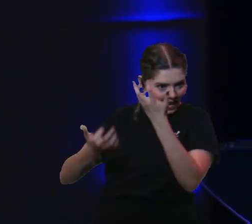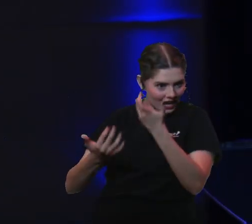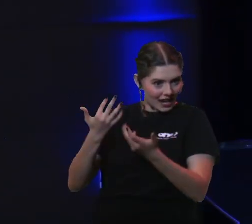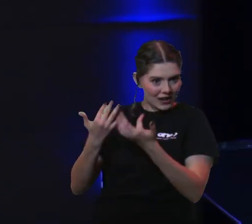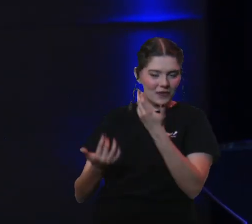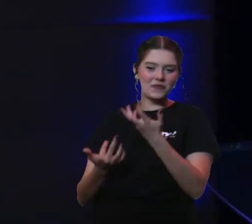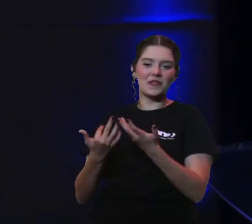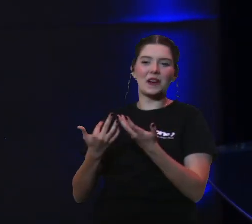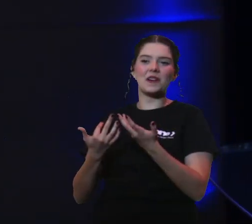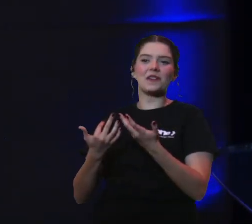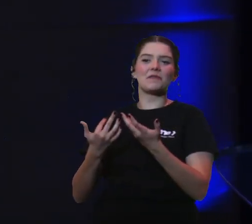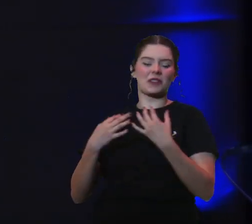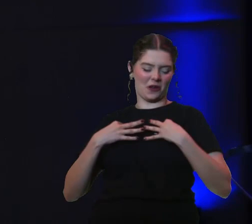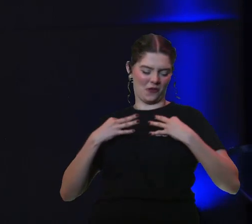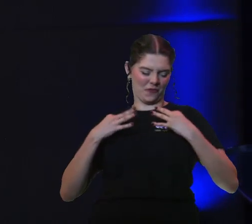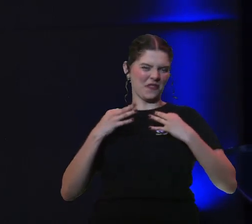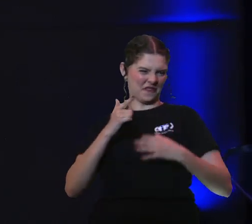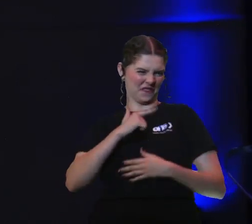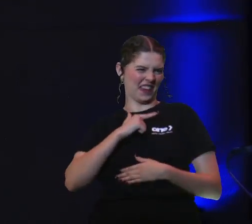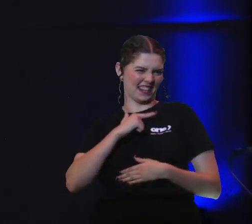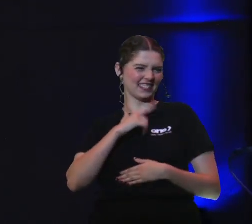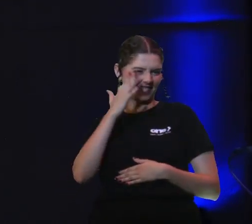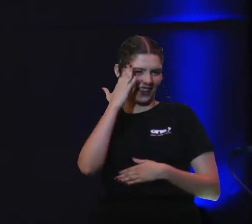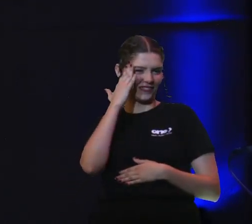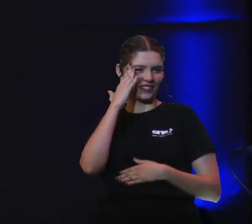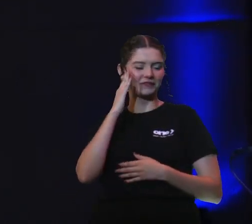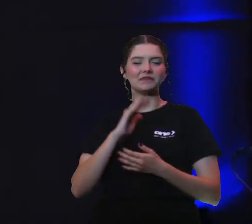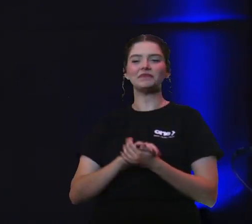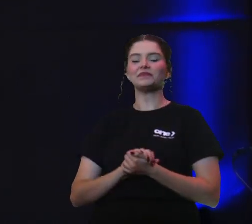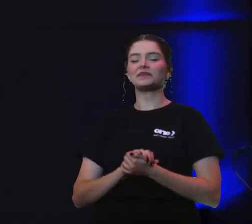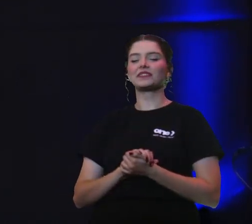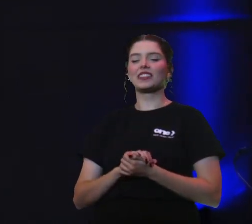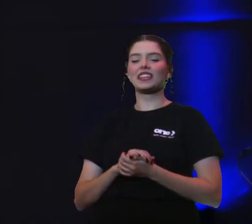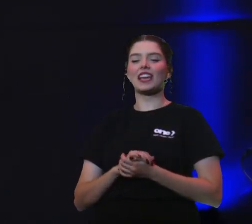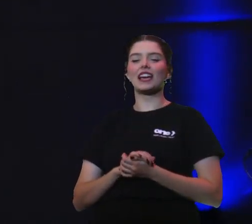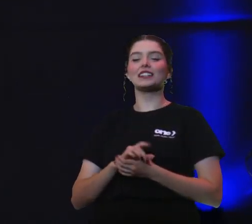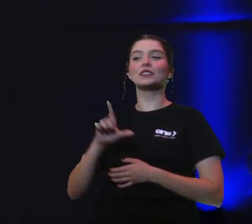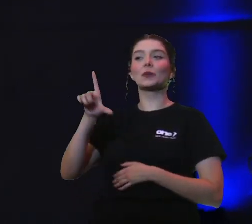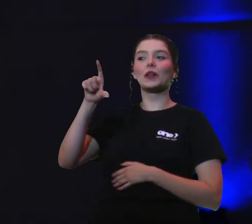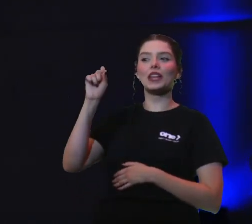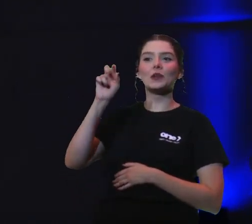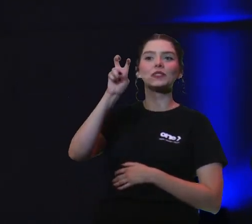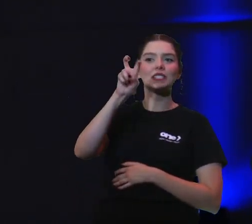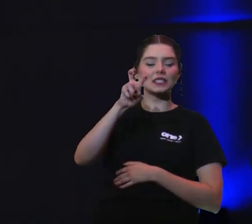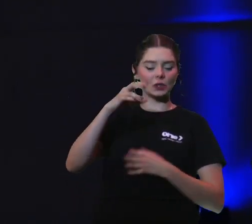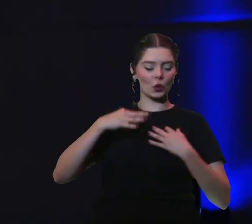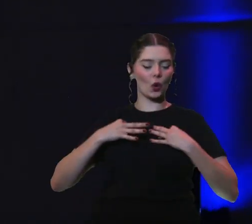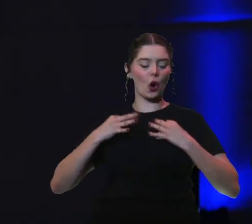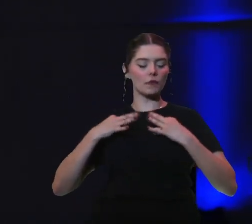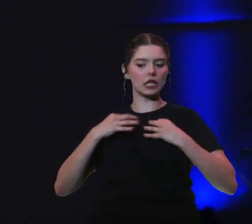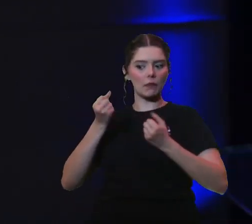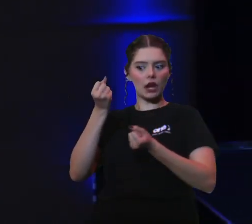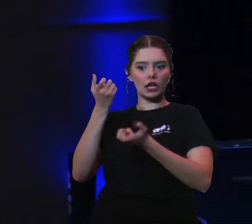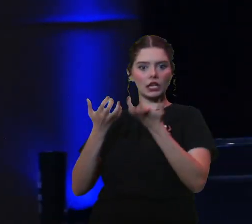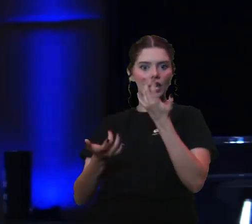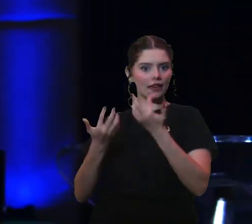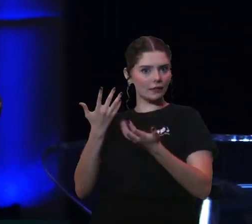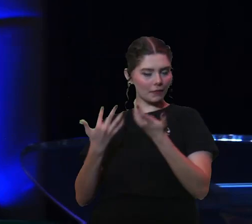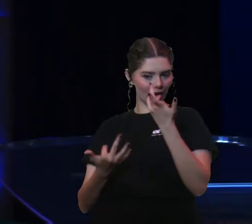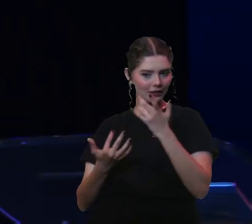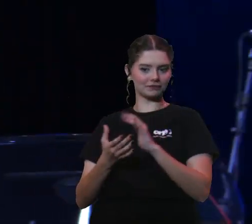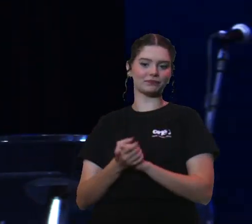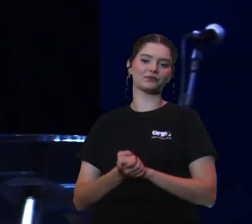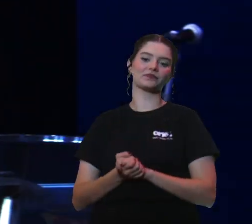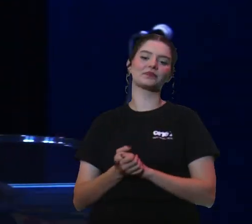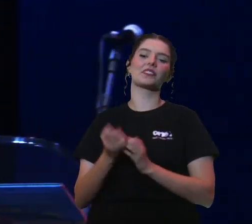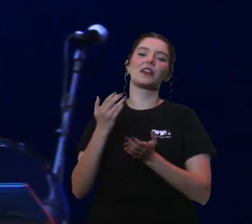sacrifício ao Senhor. Porque não tem moda que resolva aqueles negócios. Fica a dica, meu irmão, quem sabe? Mas olha que bênção. Quando você começa a